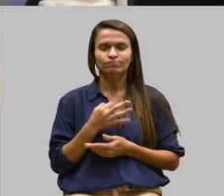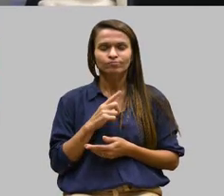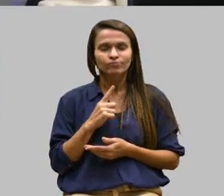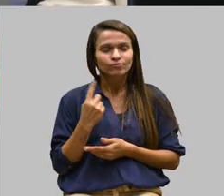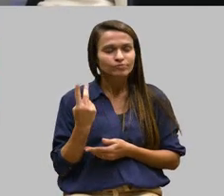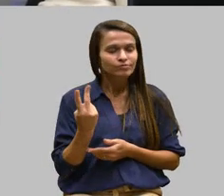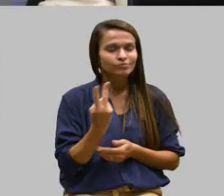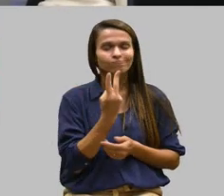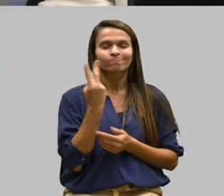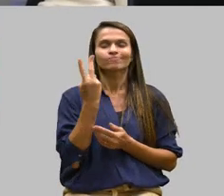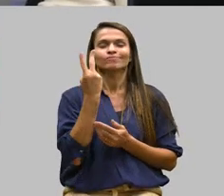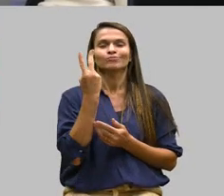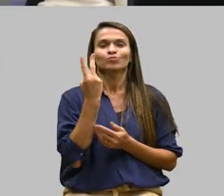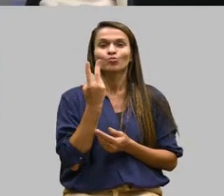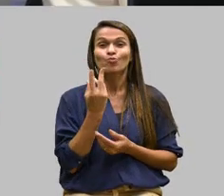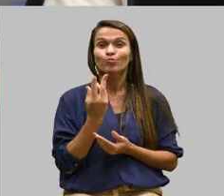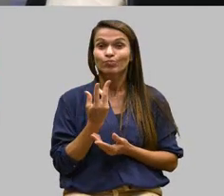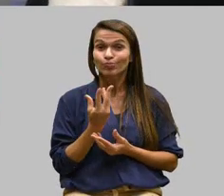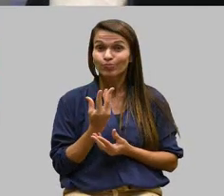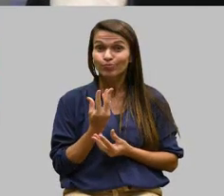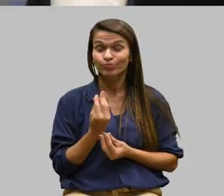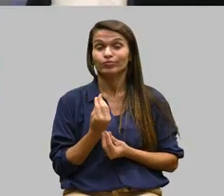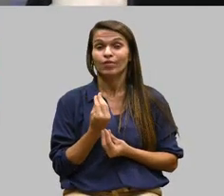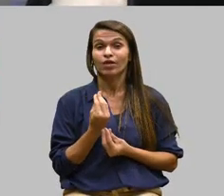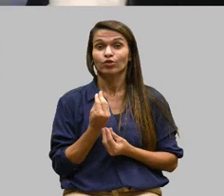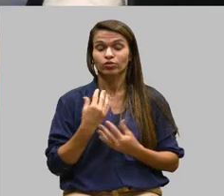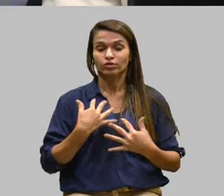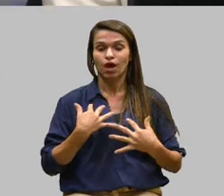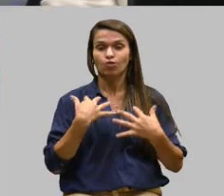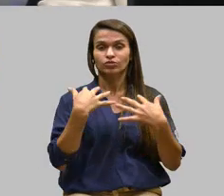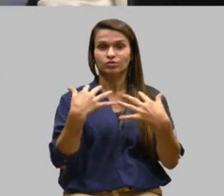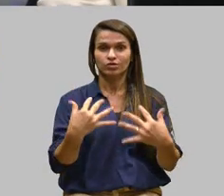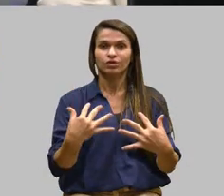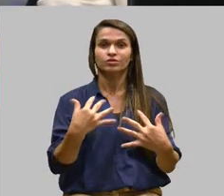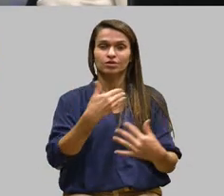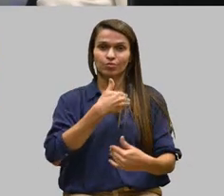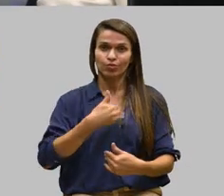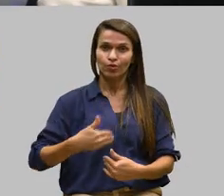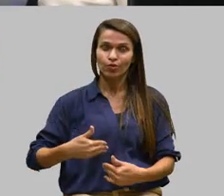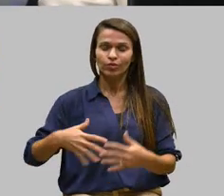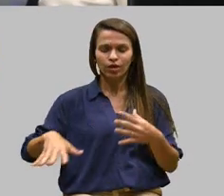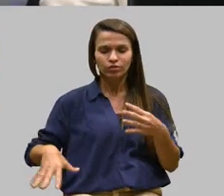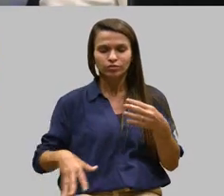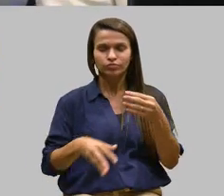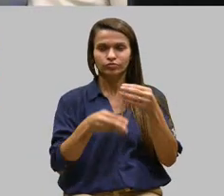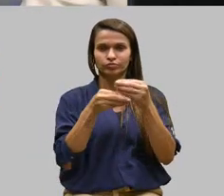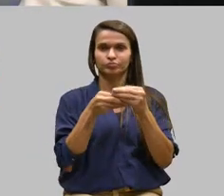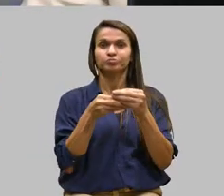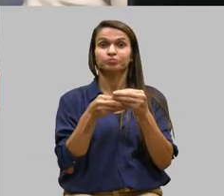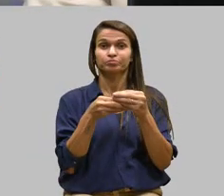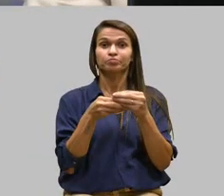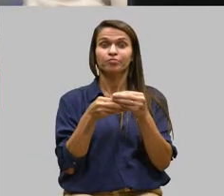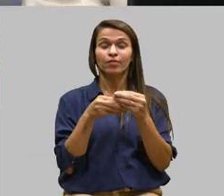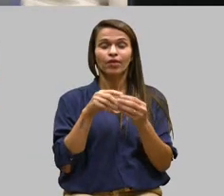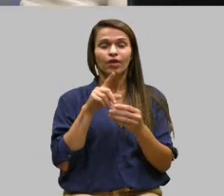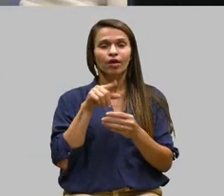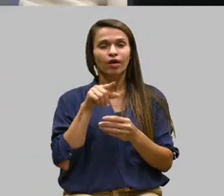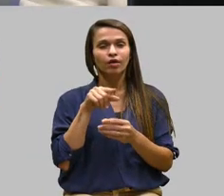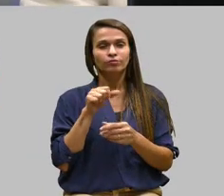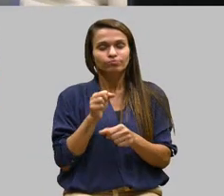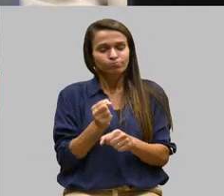muito a nossa audiência pública as contribuições foram acima de tudo emocionantes